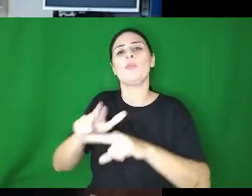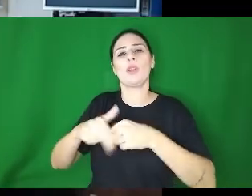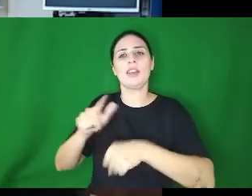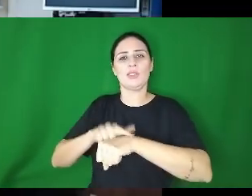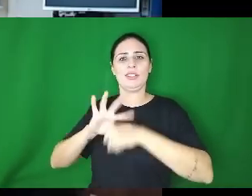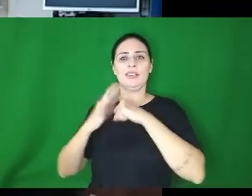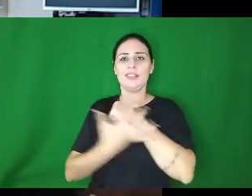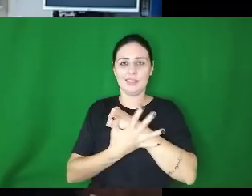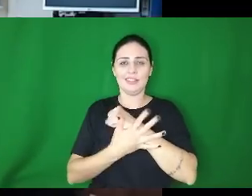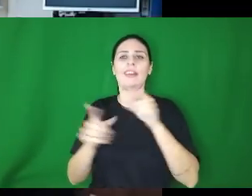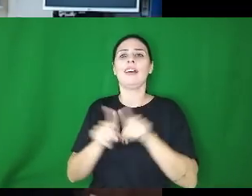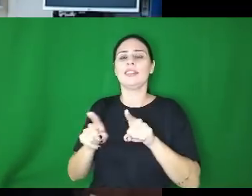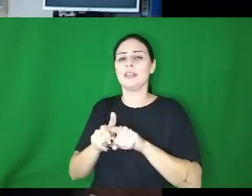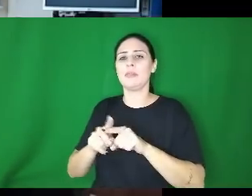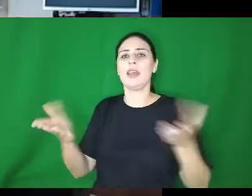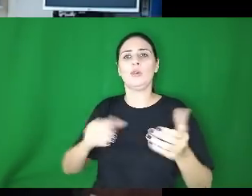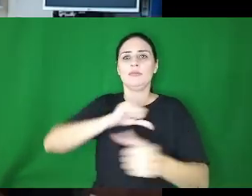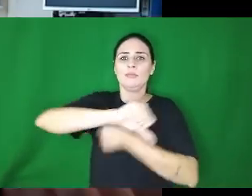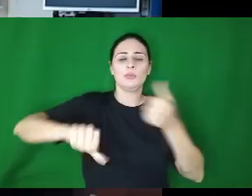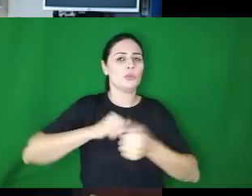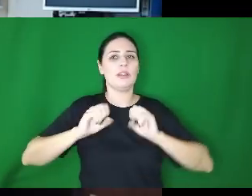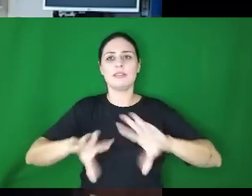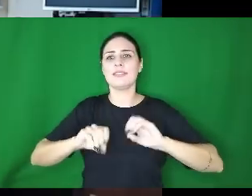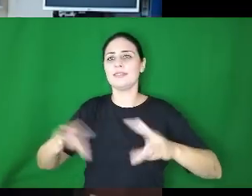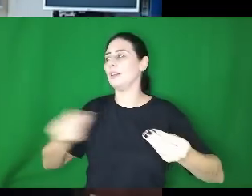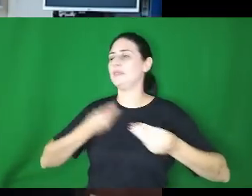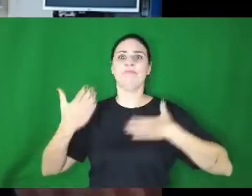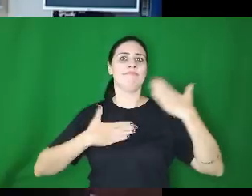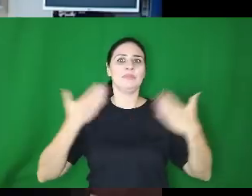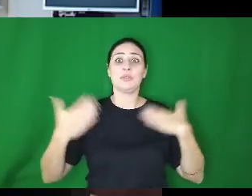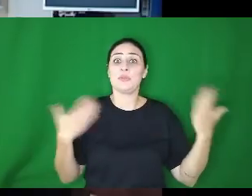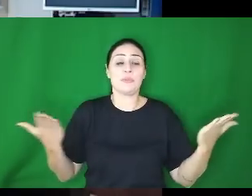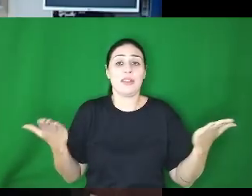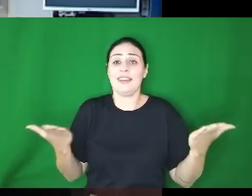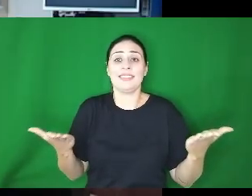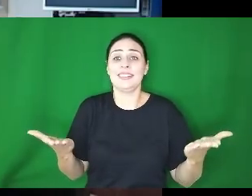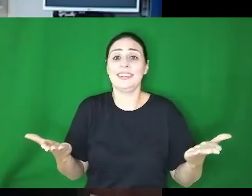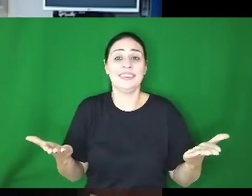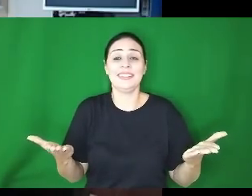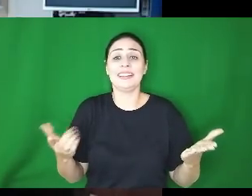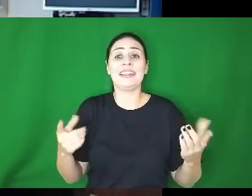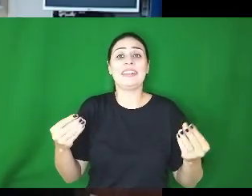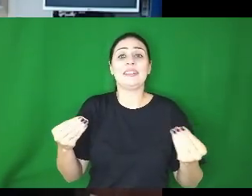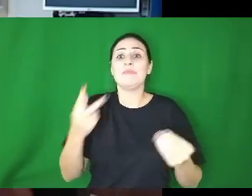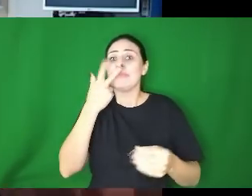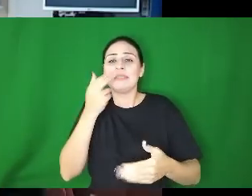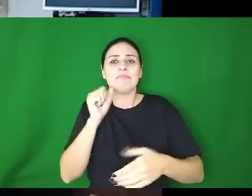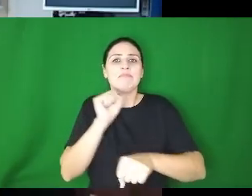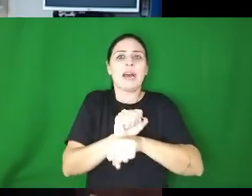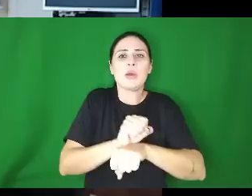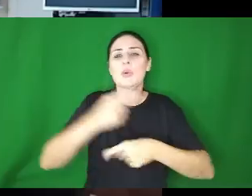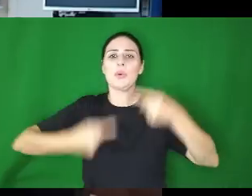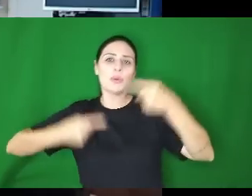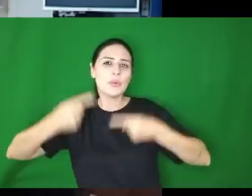ouvir essa fala, né, ouvir esse subsídio teórico para orientar o nosso olhar na reorganização do